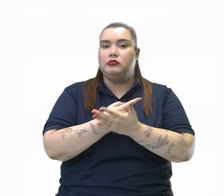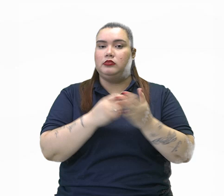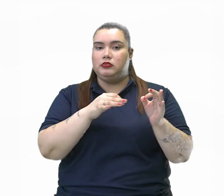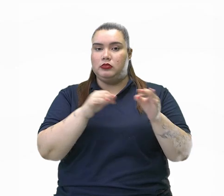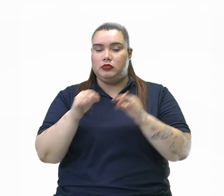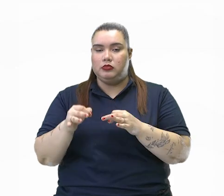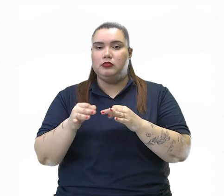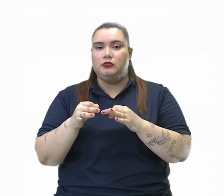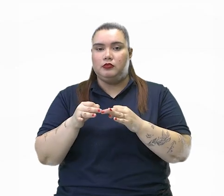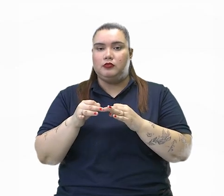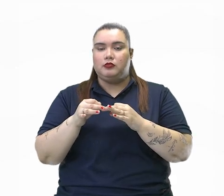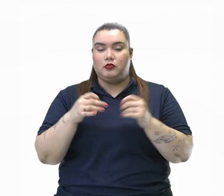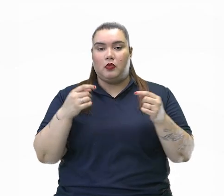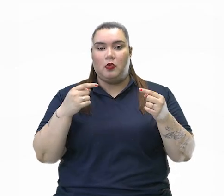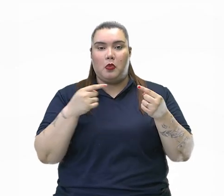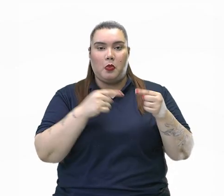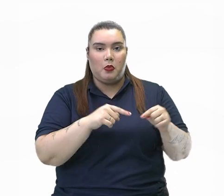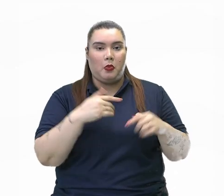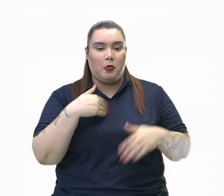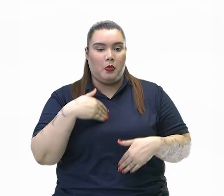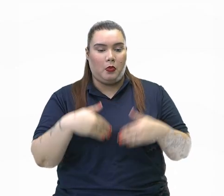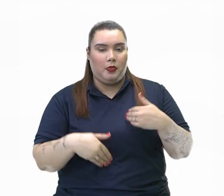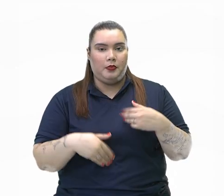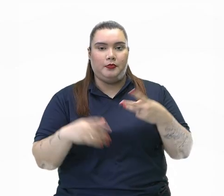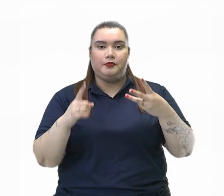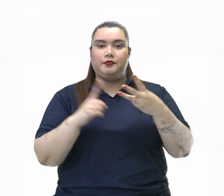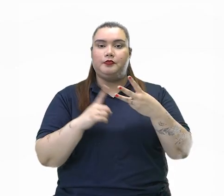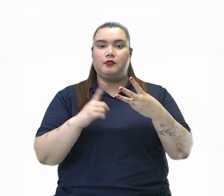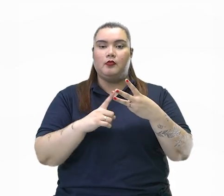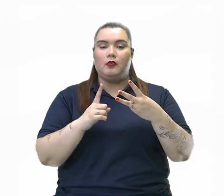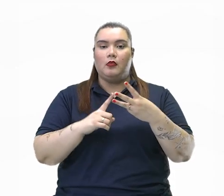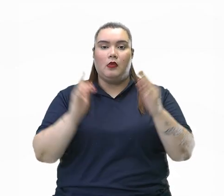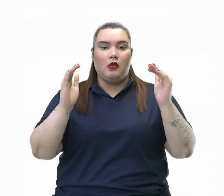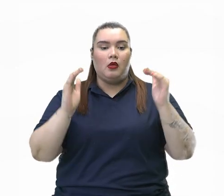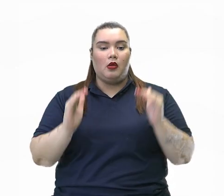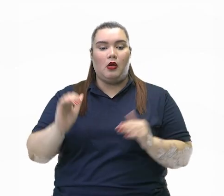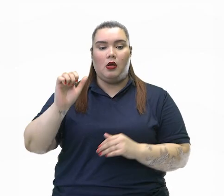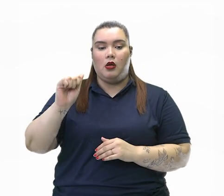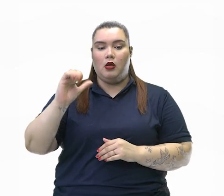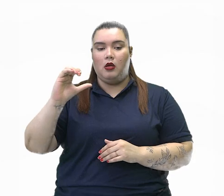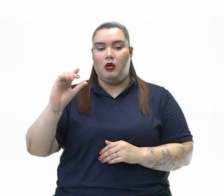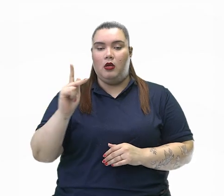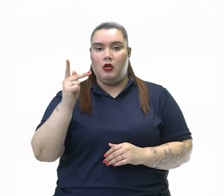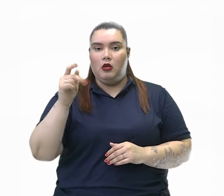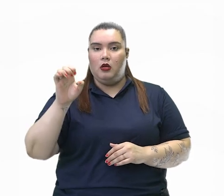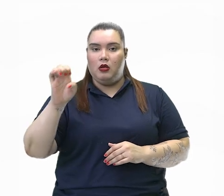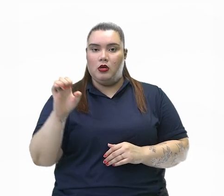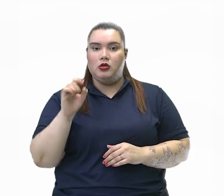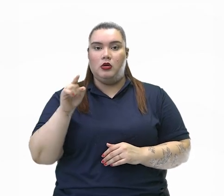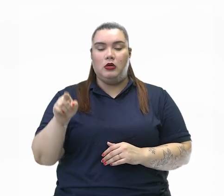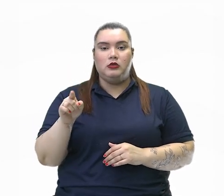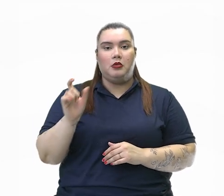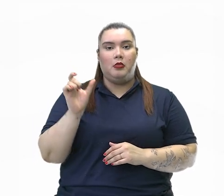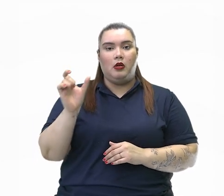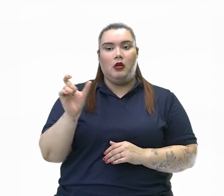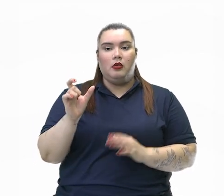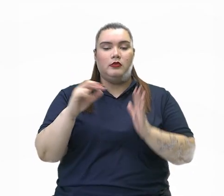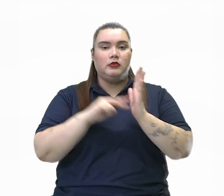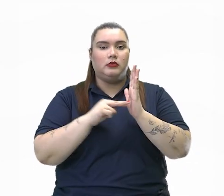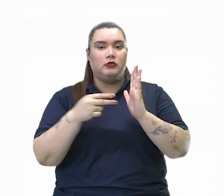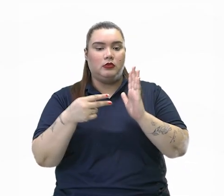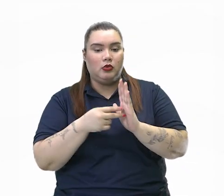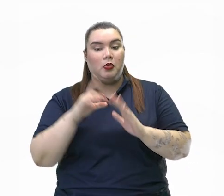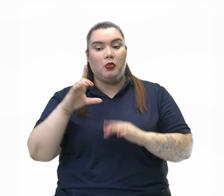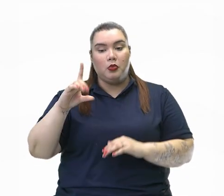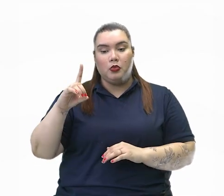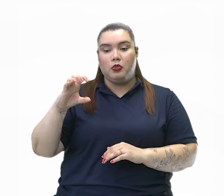machucado, ferimento, tá? E por último, ache. A ache também pode ser uma palavrinha, ela